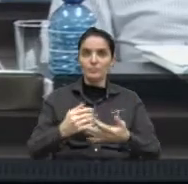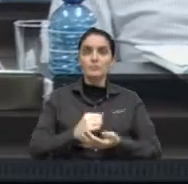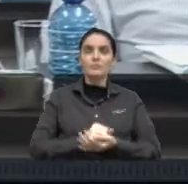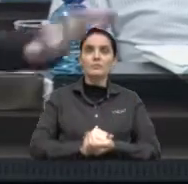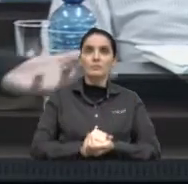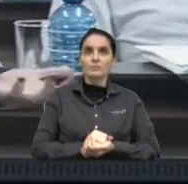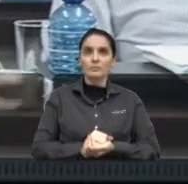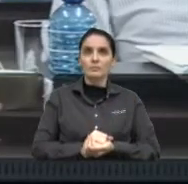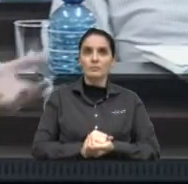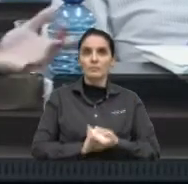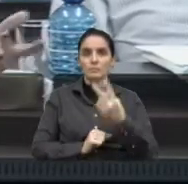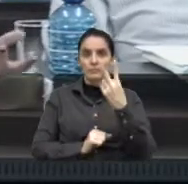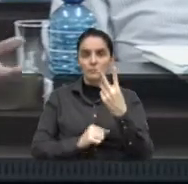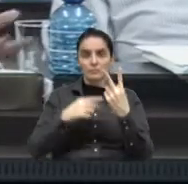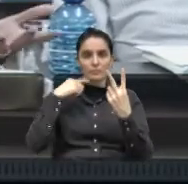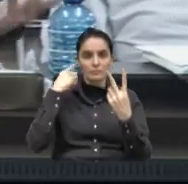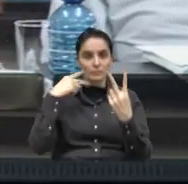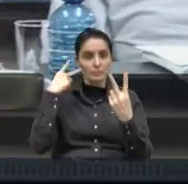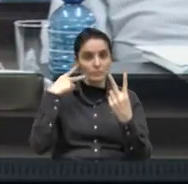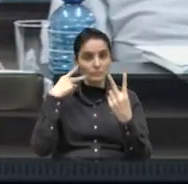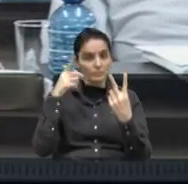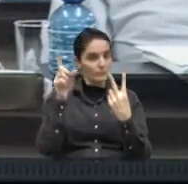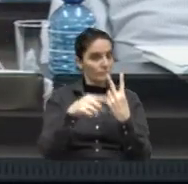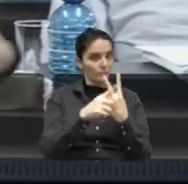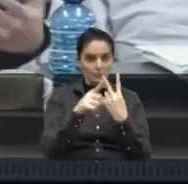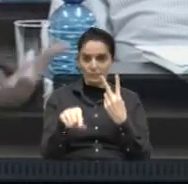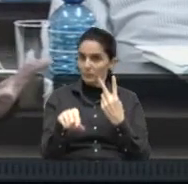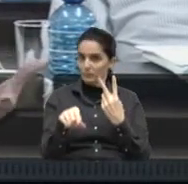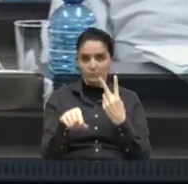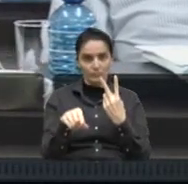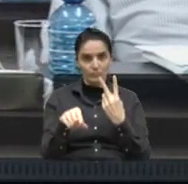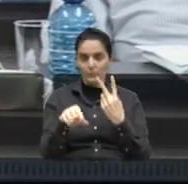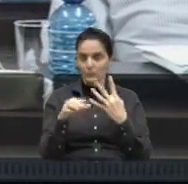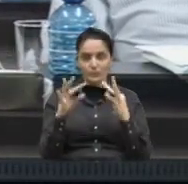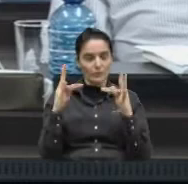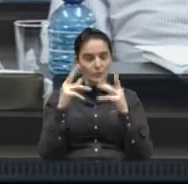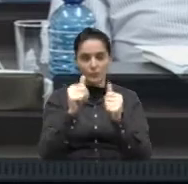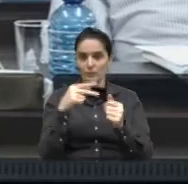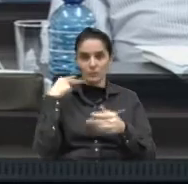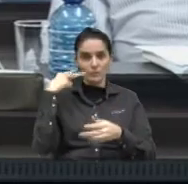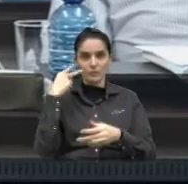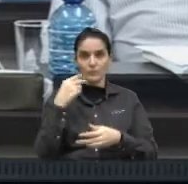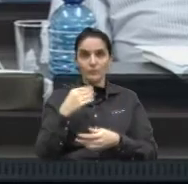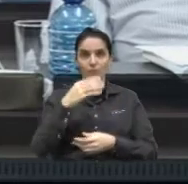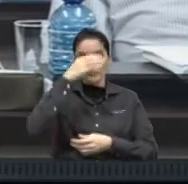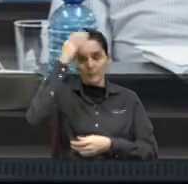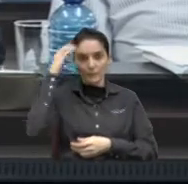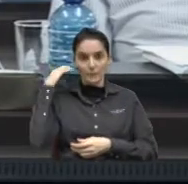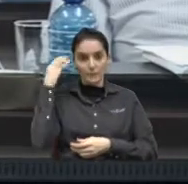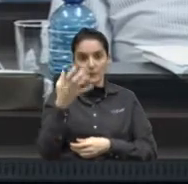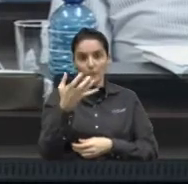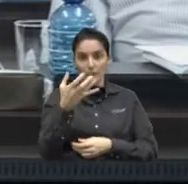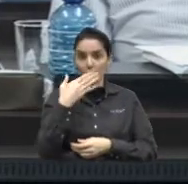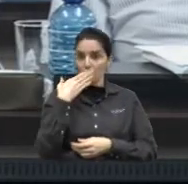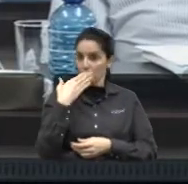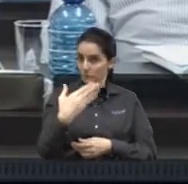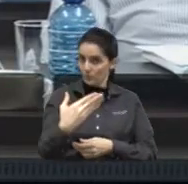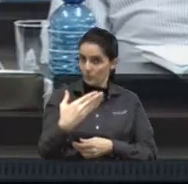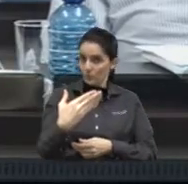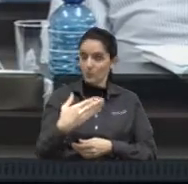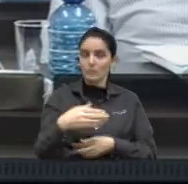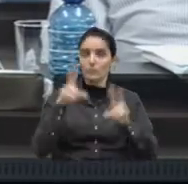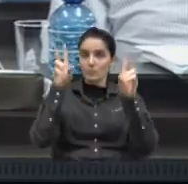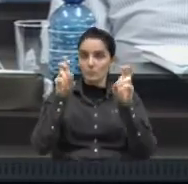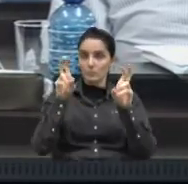de 2 nossos colegas por óbvio não será unanimidade gostaria antes de começar a falar sobre essa temática de